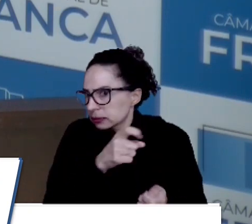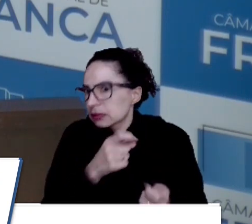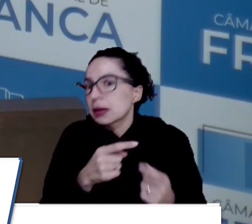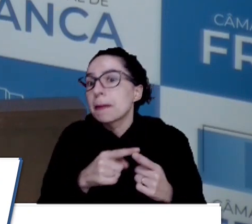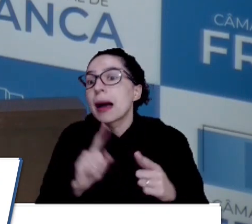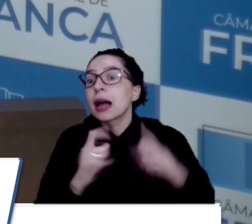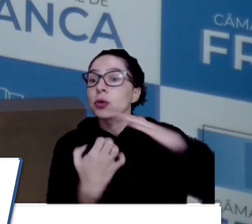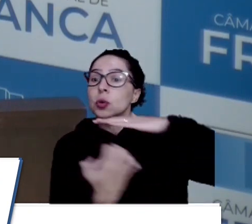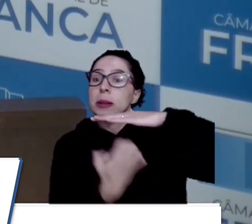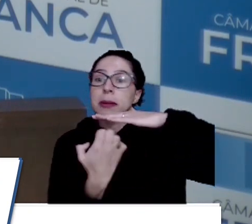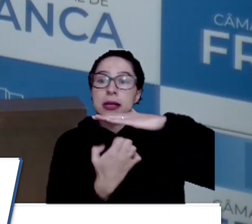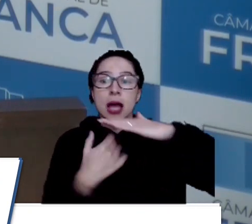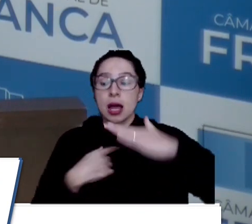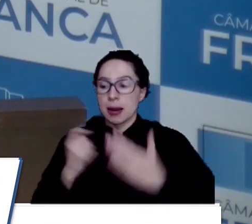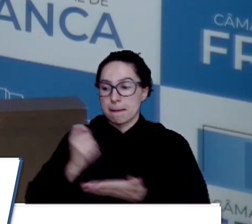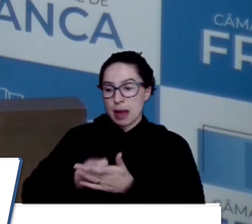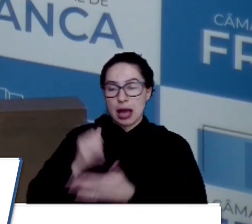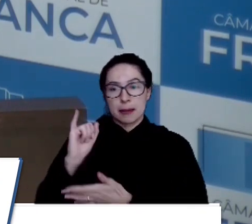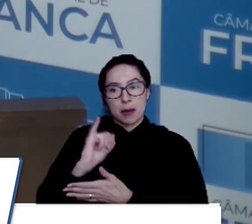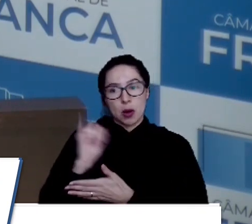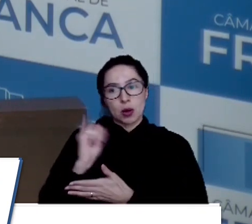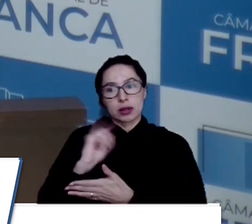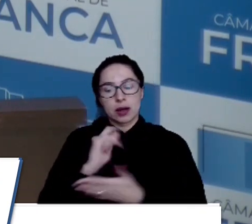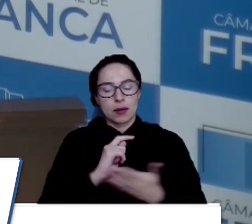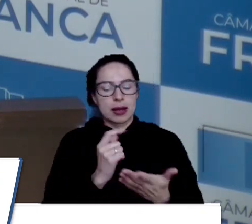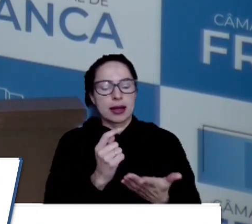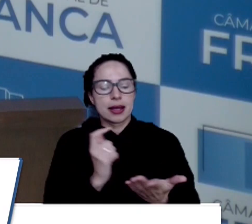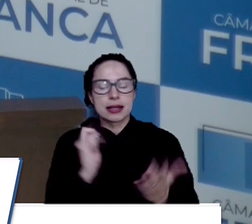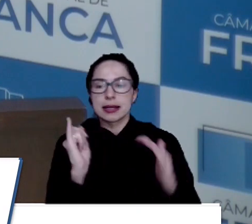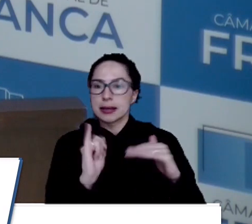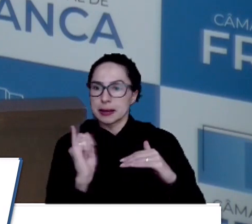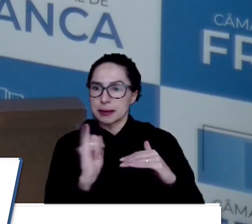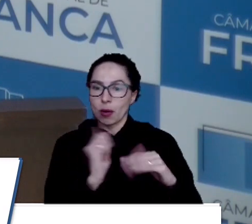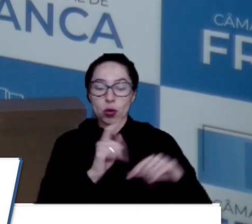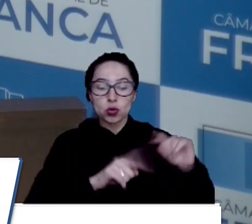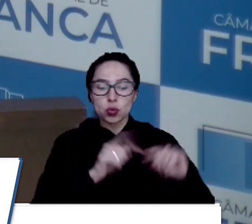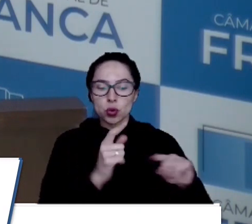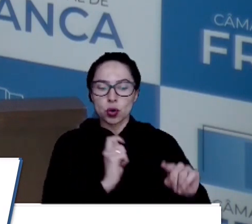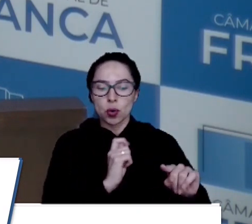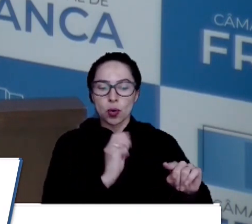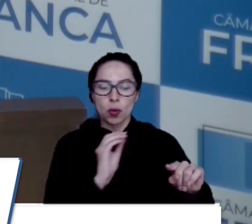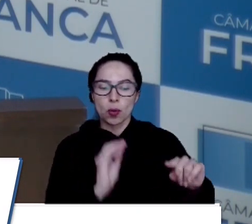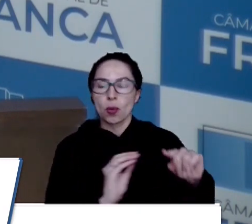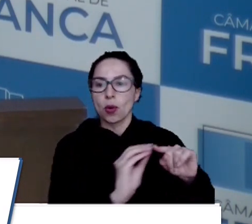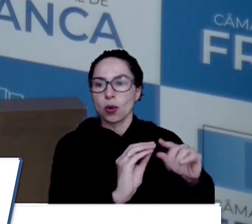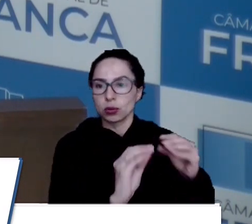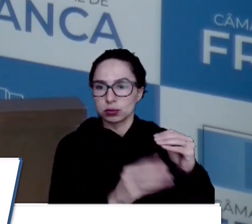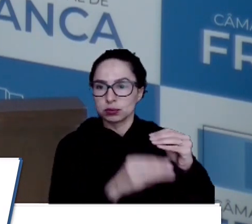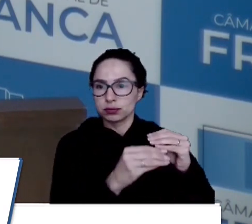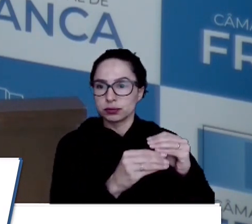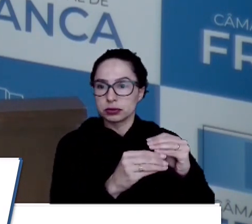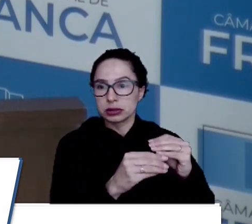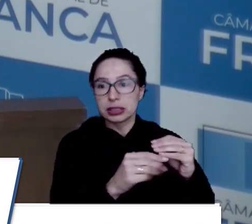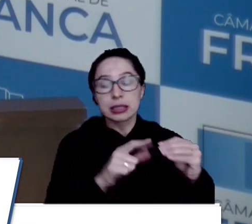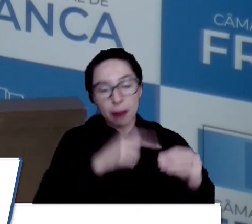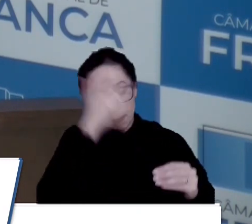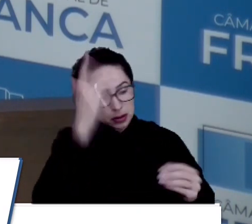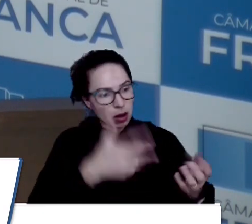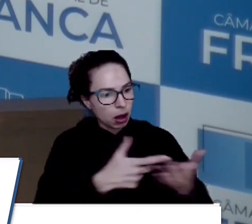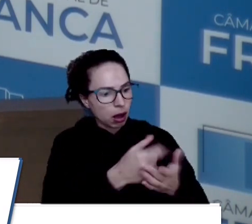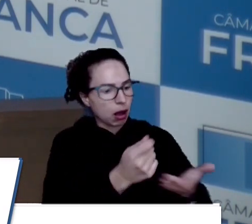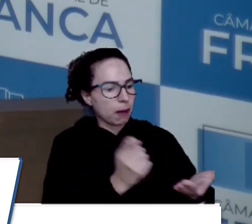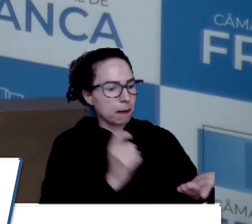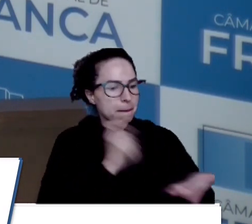não paga imposto, ele passa para o produto e cai no consumo. Consumo quem paga? Todos nós. Aí é onde que